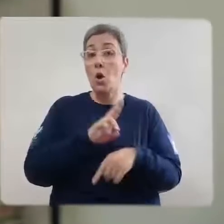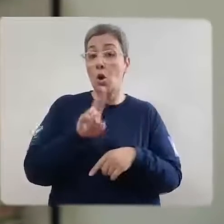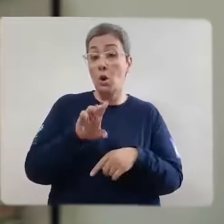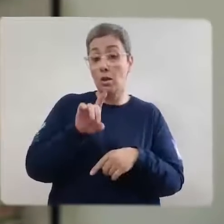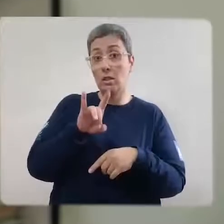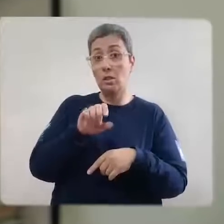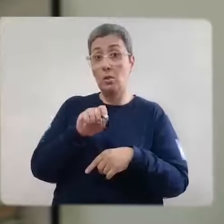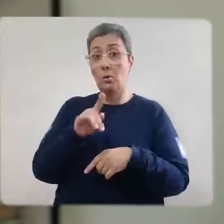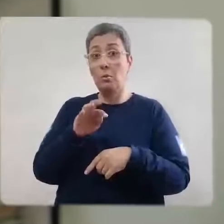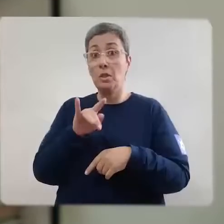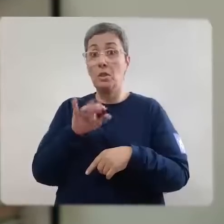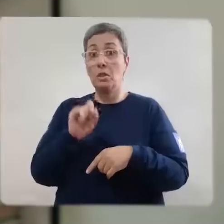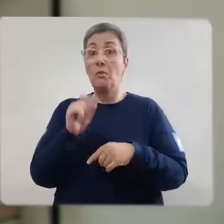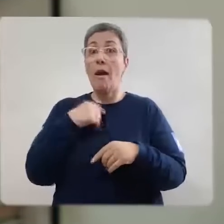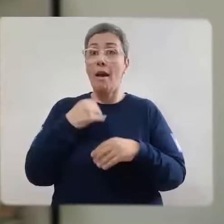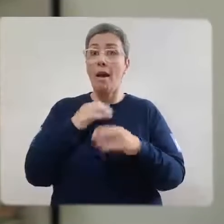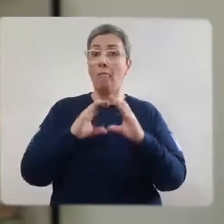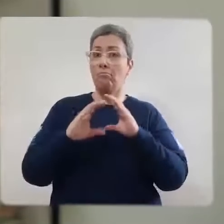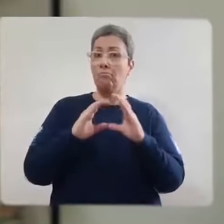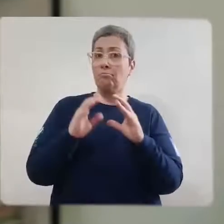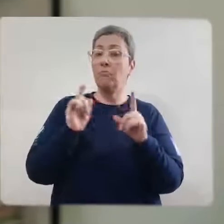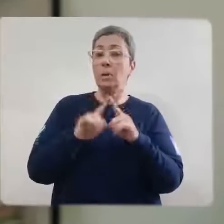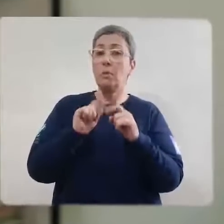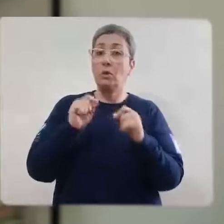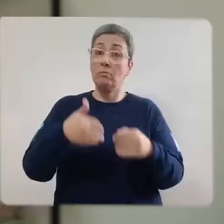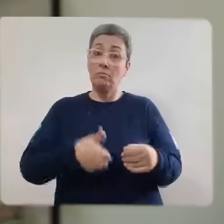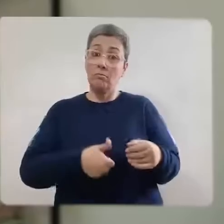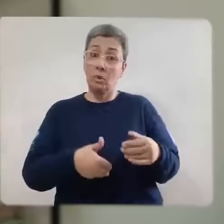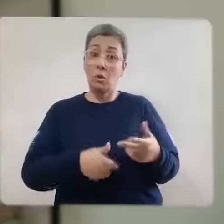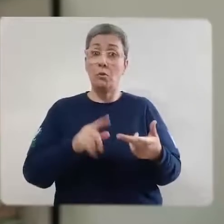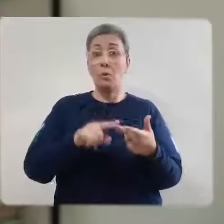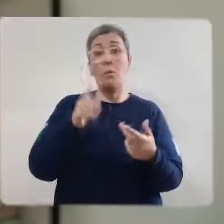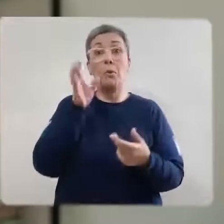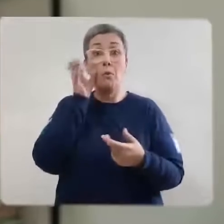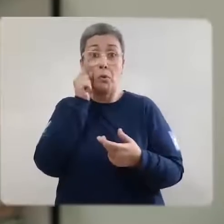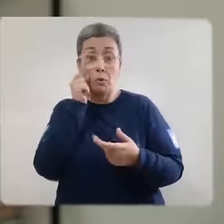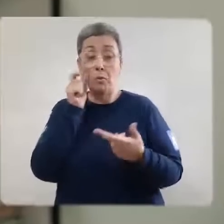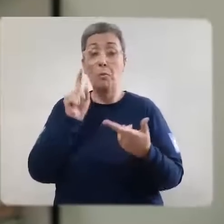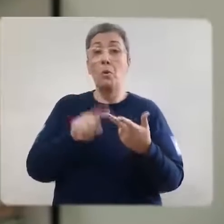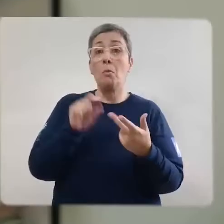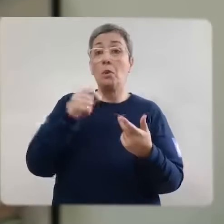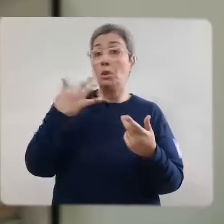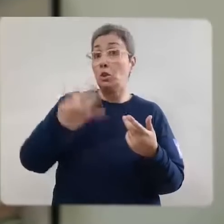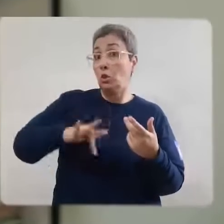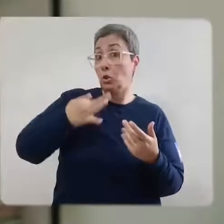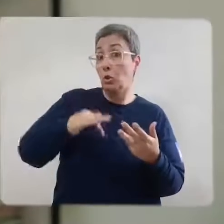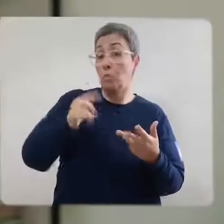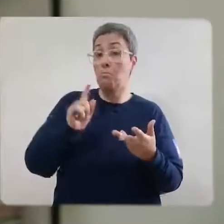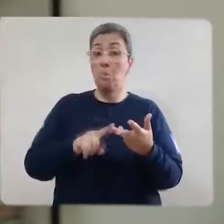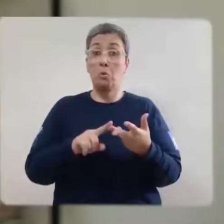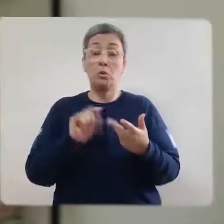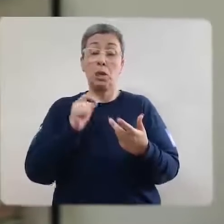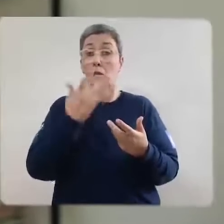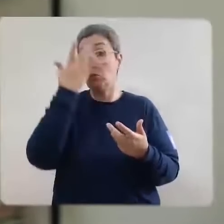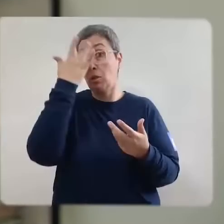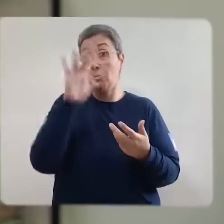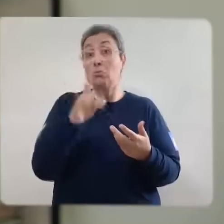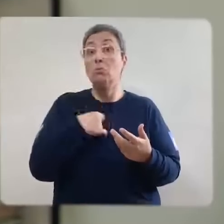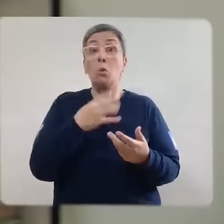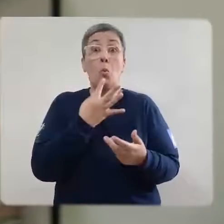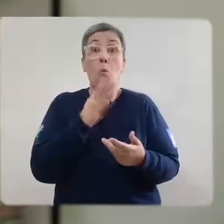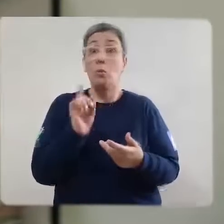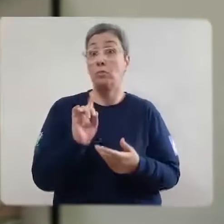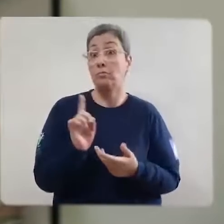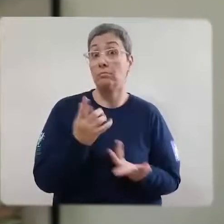nós chamamos assim, ele é um comunicante. Pode ser fome, pode ser sono, pode ser dor, pode ser... Eu não